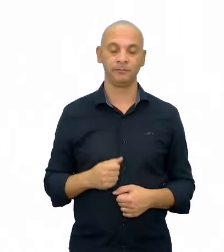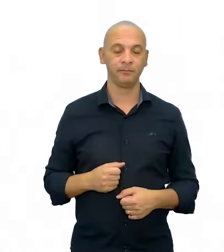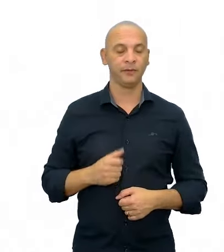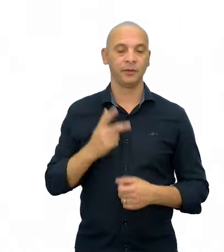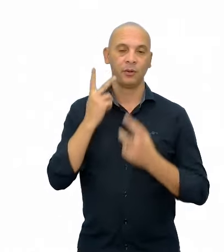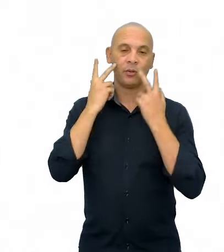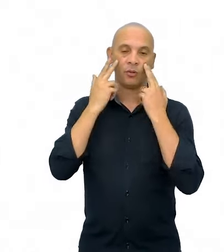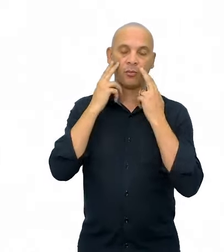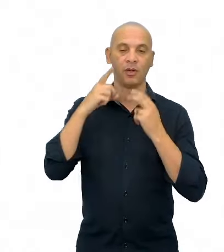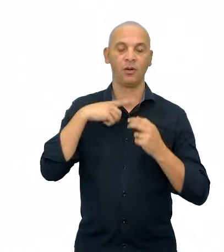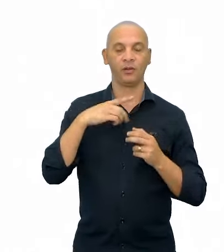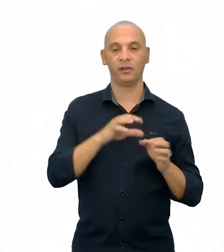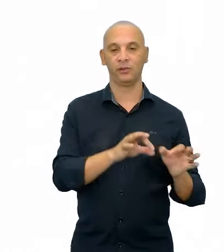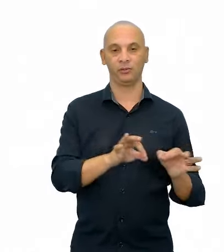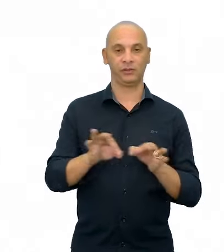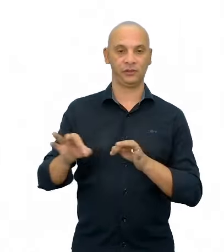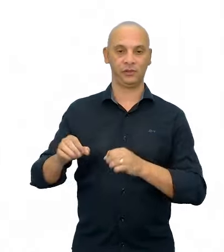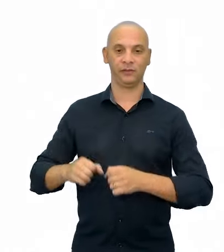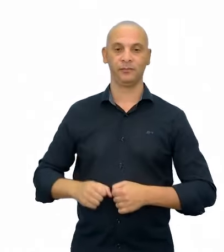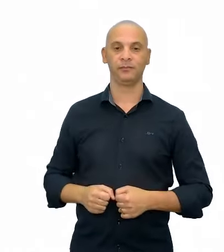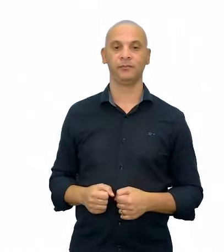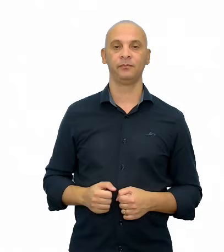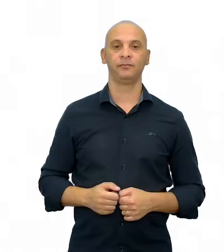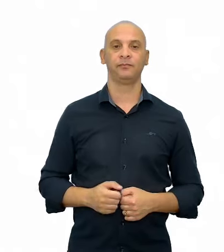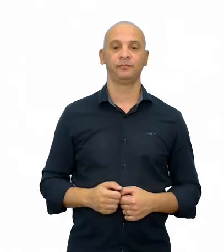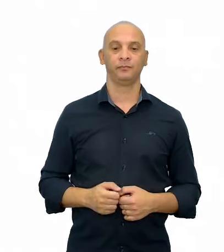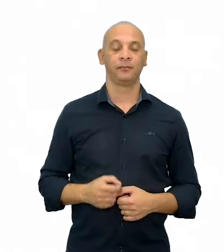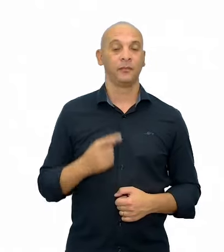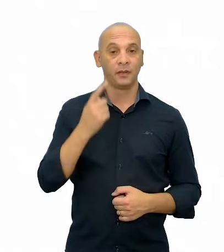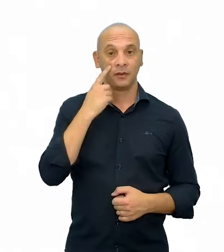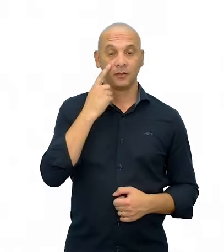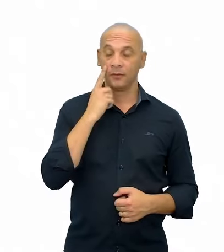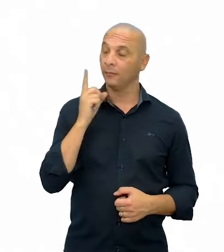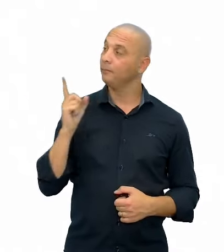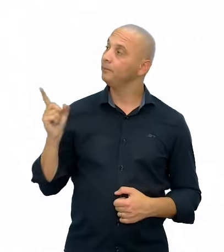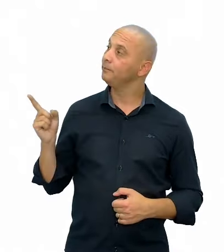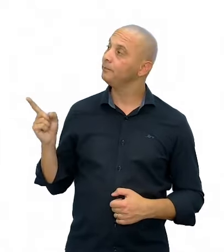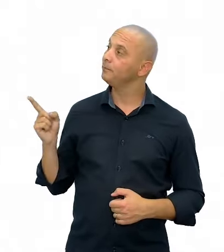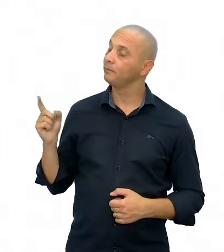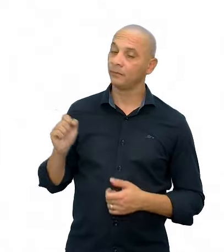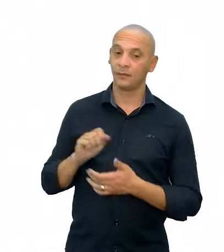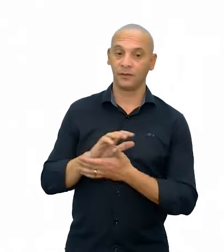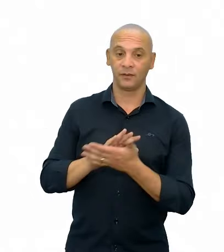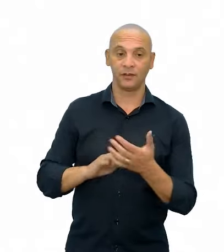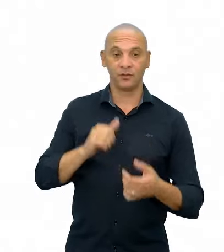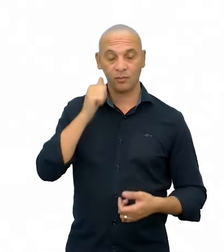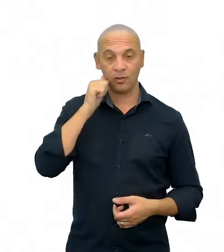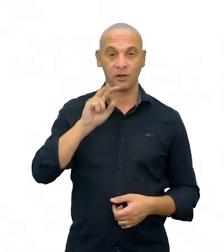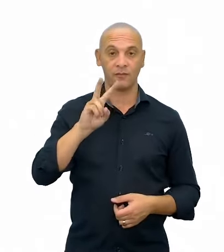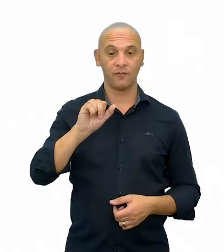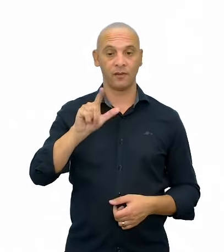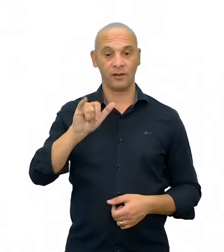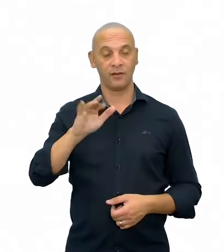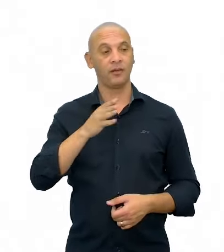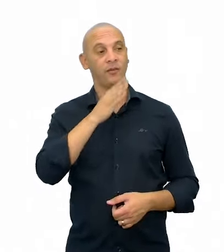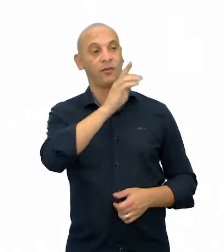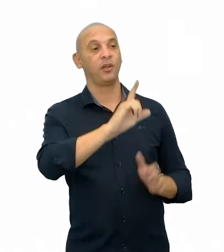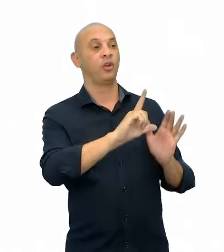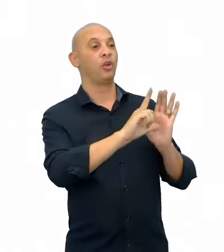comum aí no nosso cotidiano. Então, nós temos lá a atividade. Valéria foi a uma loja